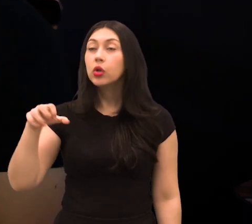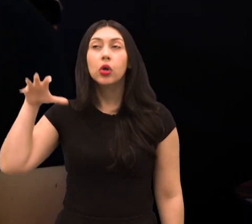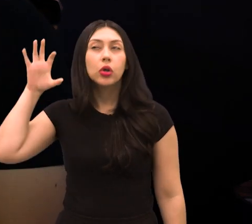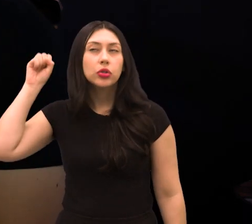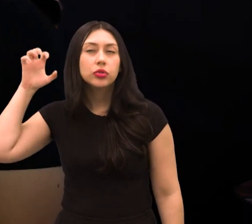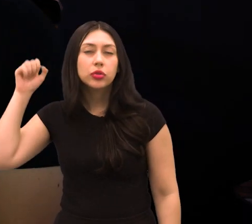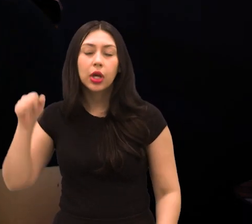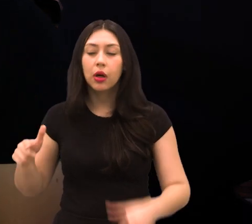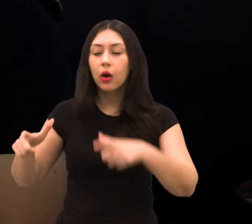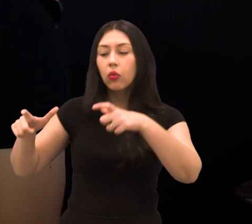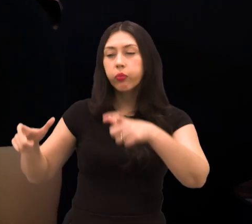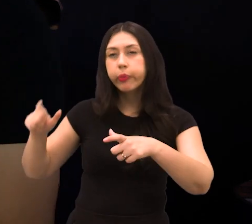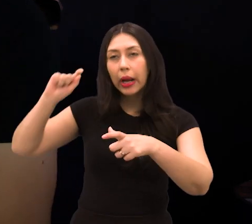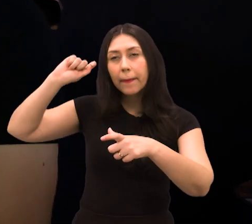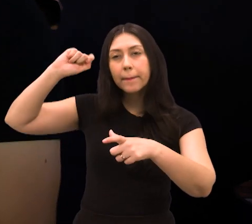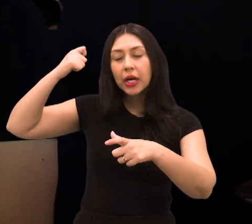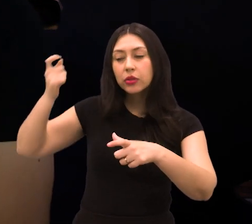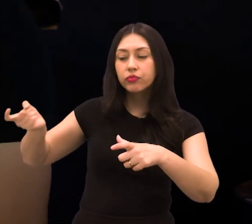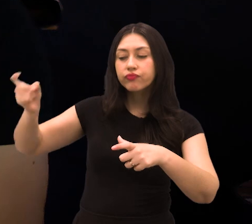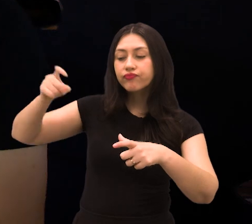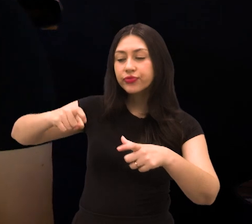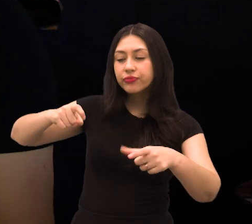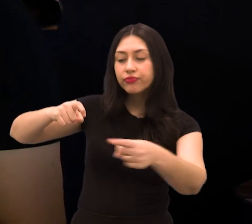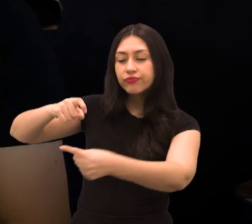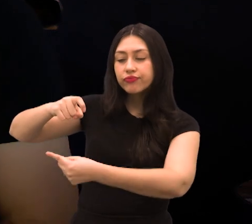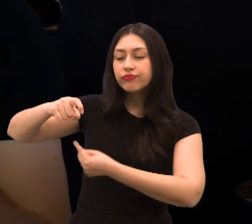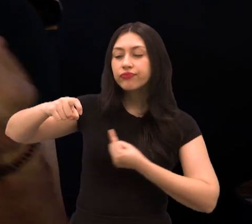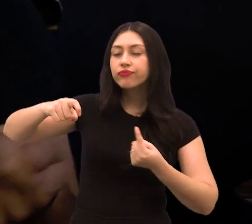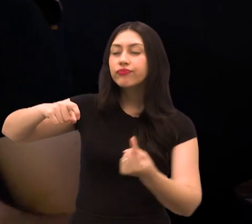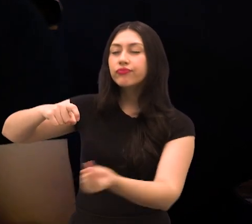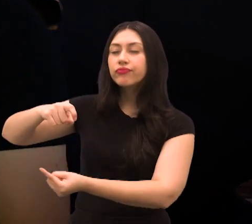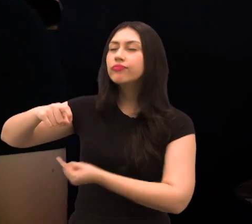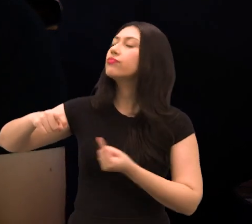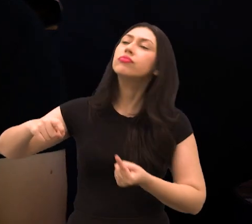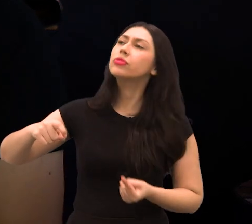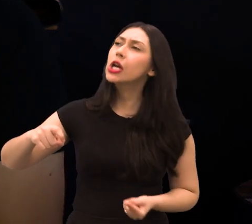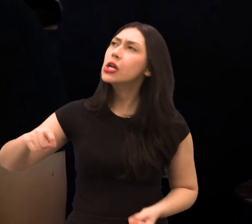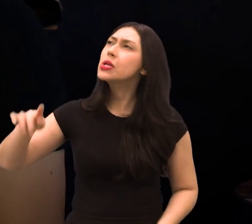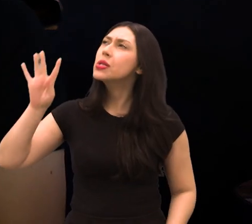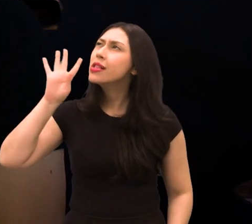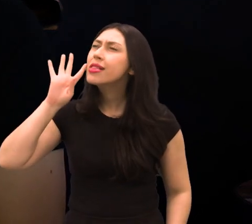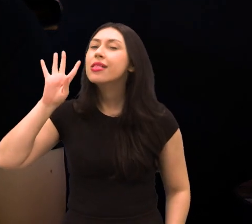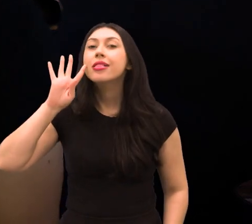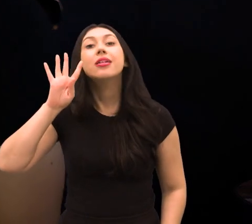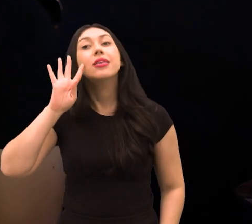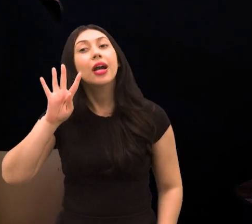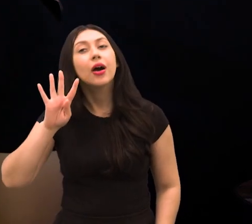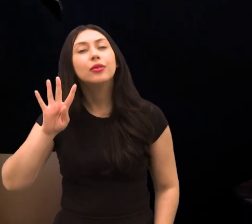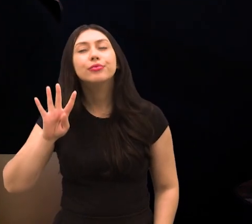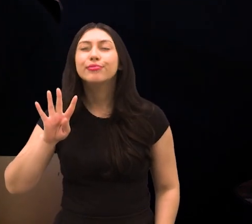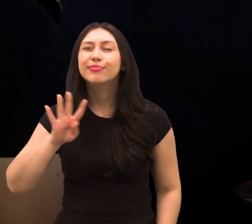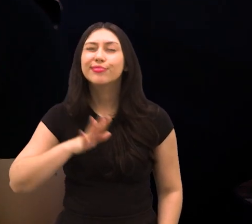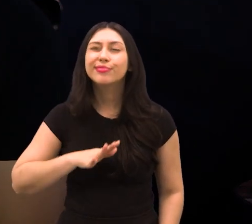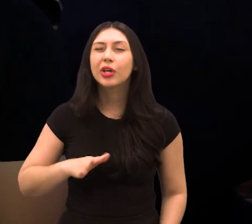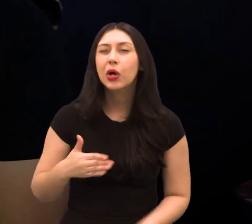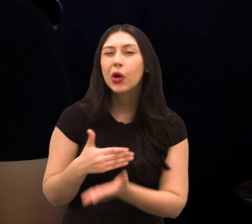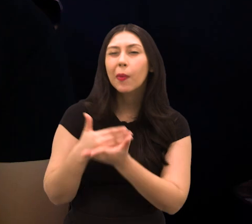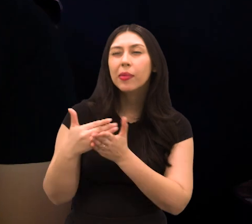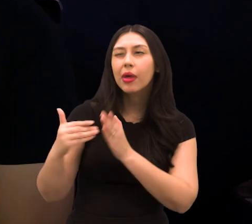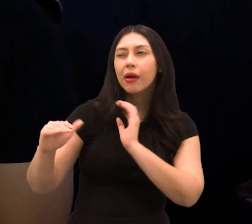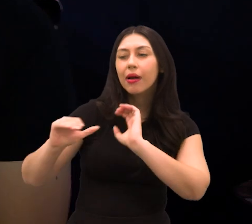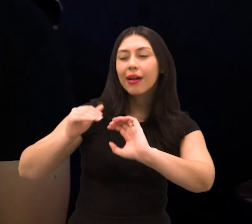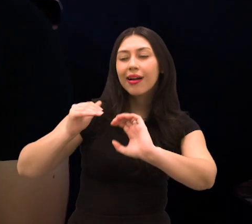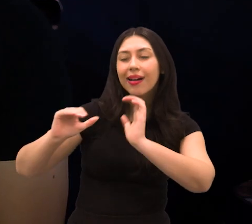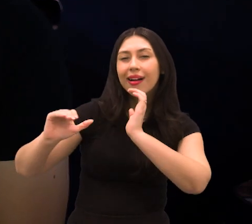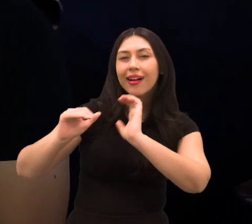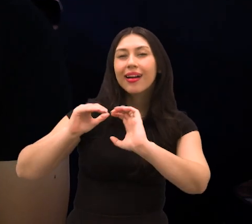Ideologia, o LP. Tava na casa da minha prima em Minas e aí peguei, botei pra rodar ali, achei que legal pra caramba. Aí eu me interessei em cantar a